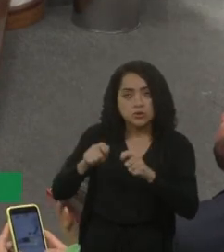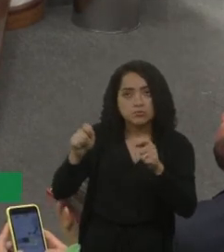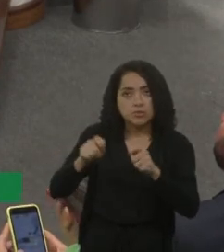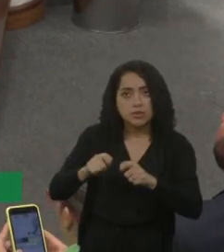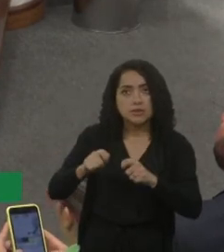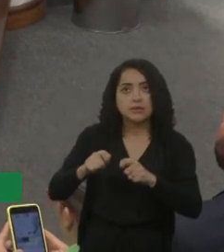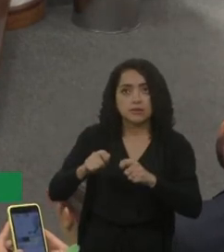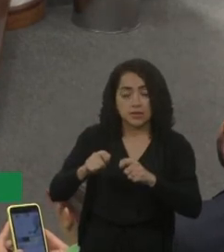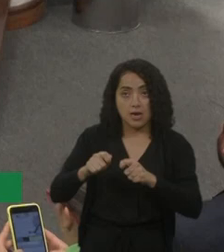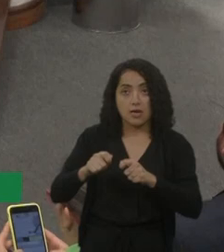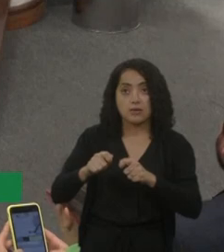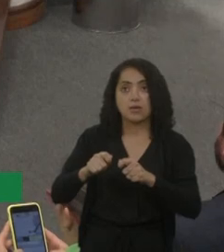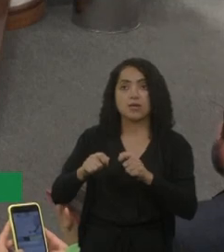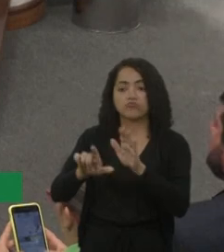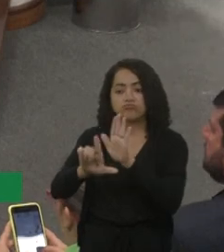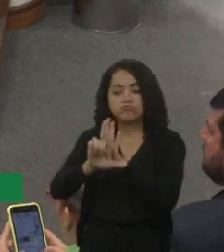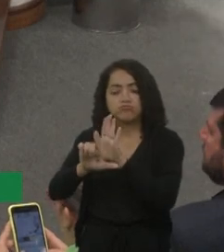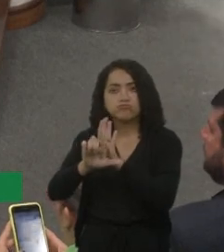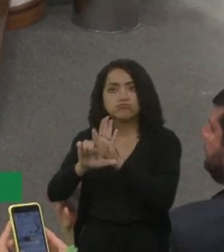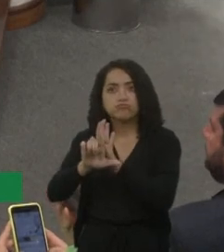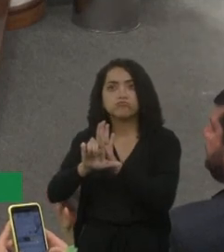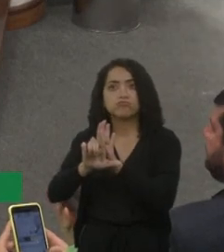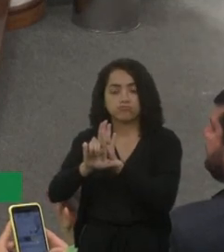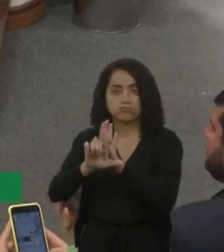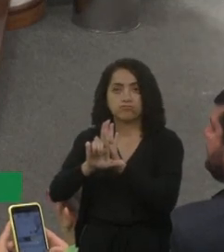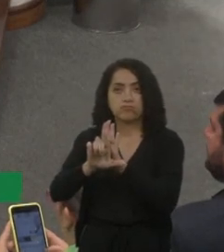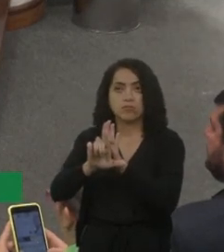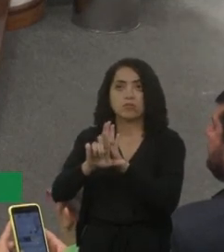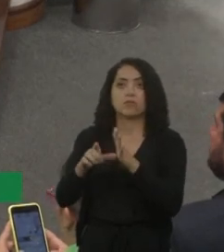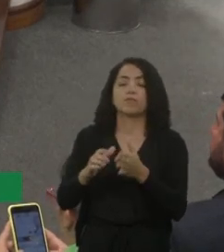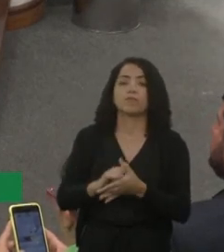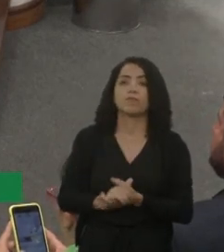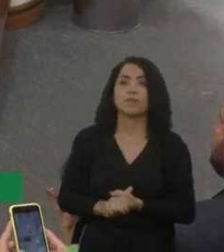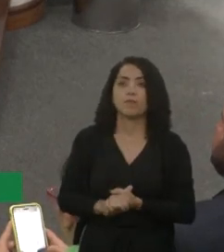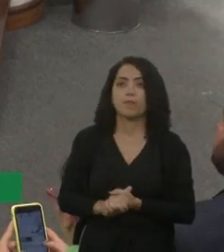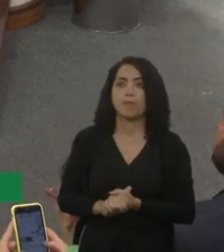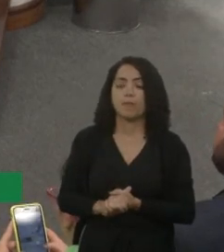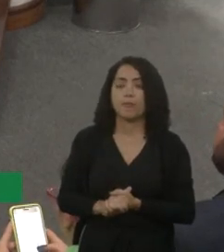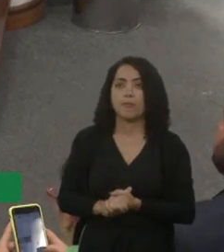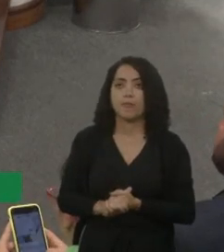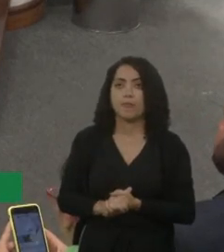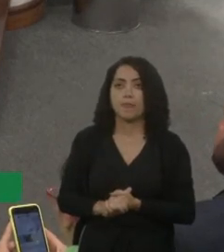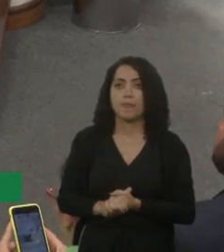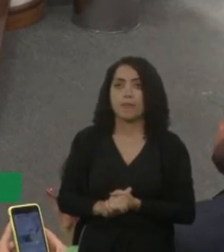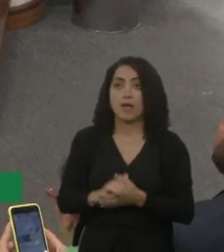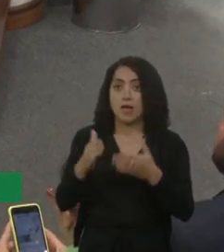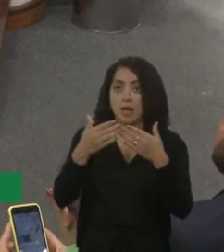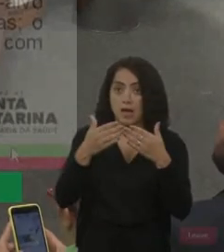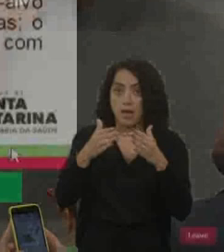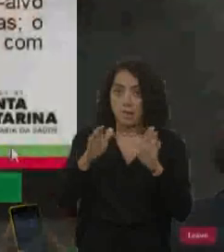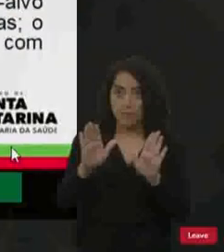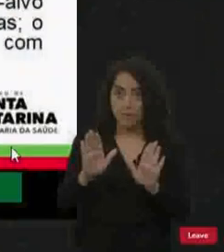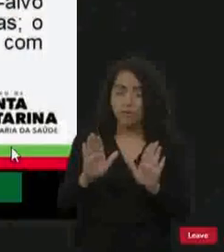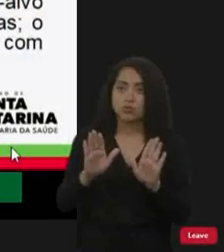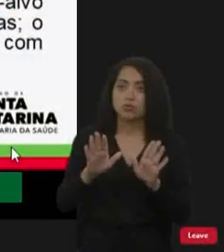administrativa, de forma legal, a padronização desses curativos. a abertura do ambulatório de esclerose múltipla, um